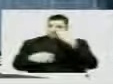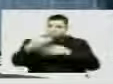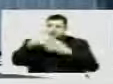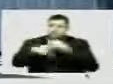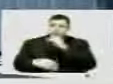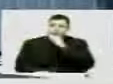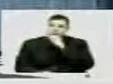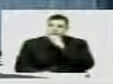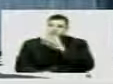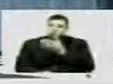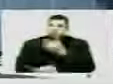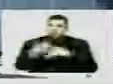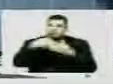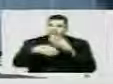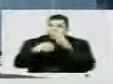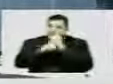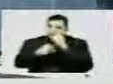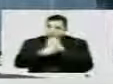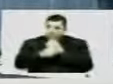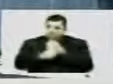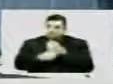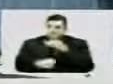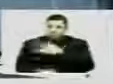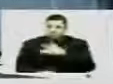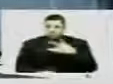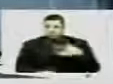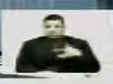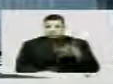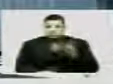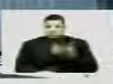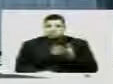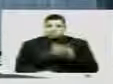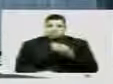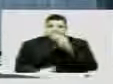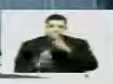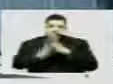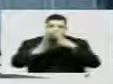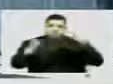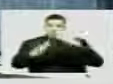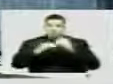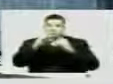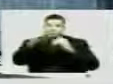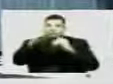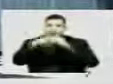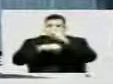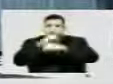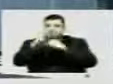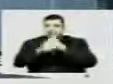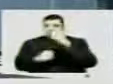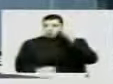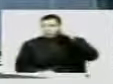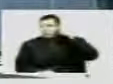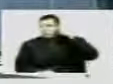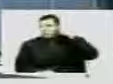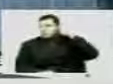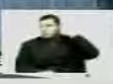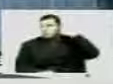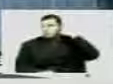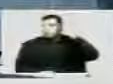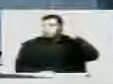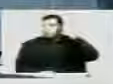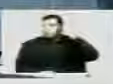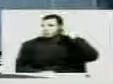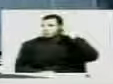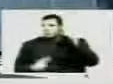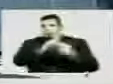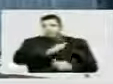por exemplo, sobre um orçamento de saúde que é decrescente há 5 anos. O governo do estado